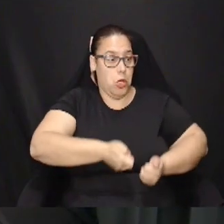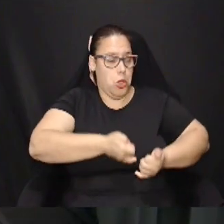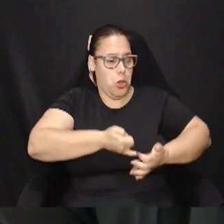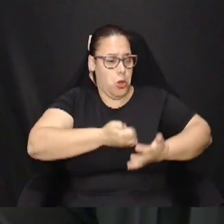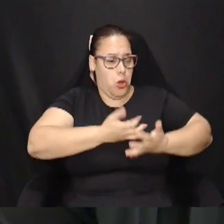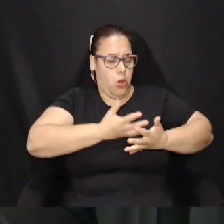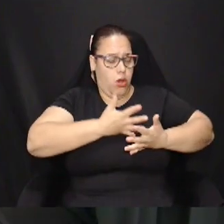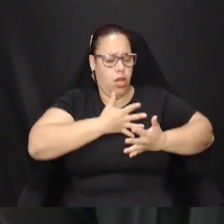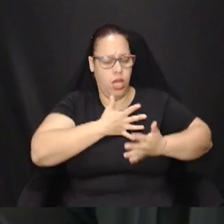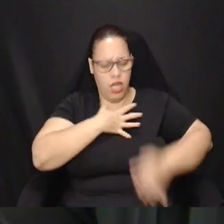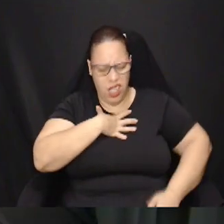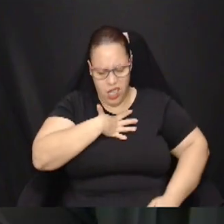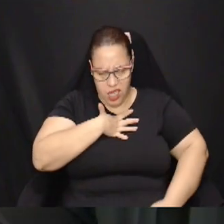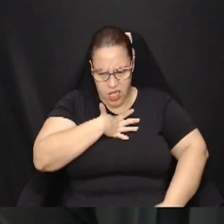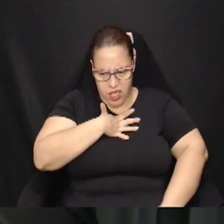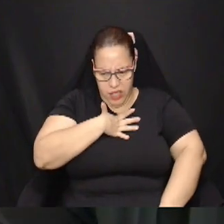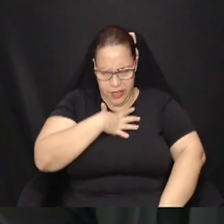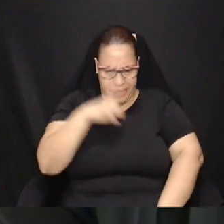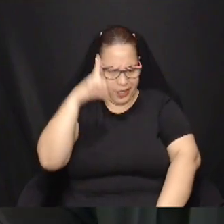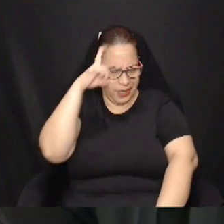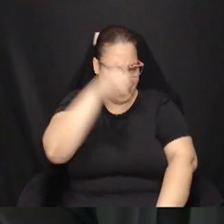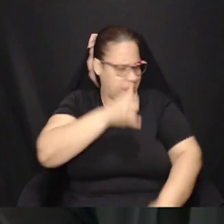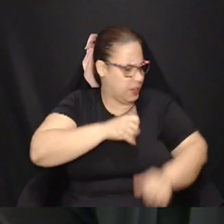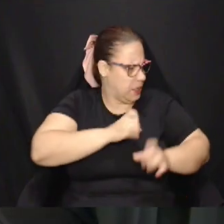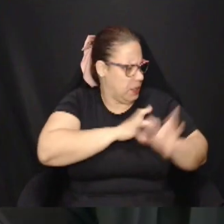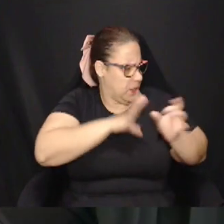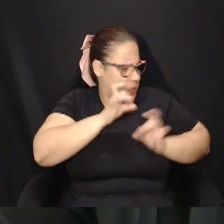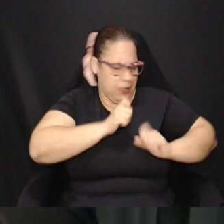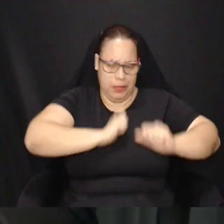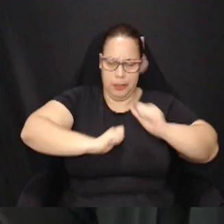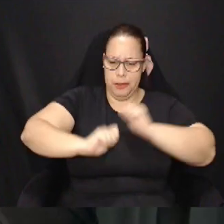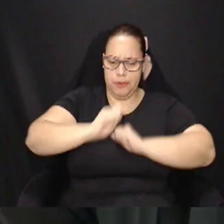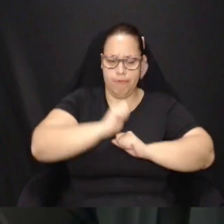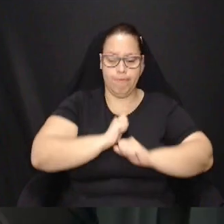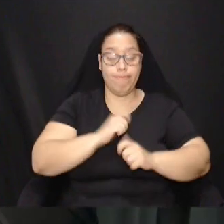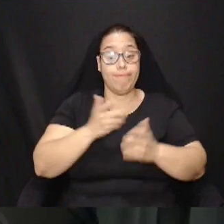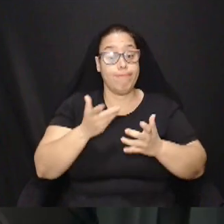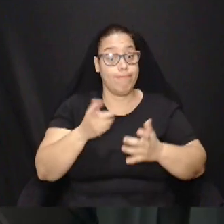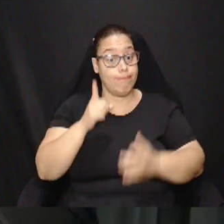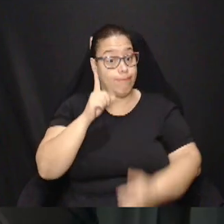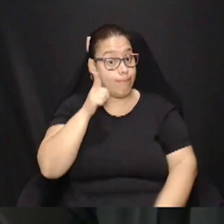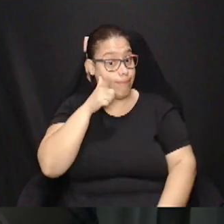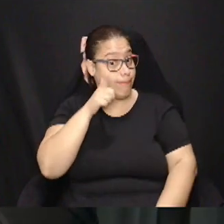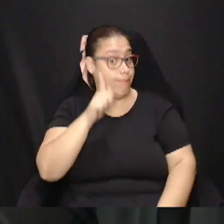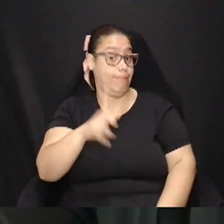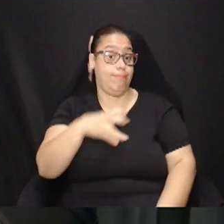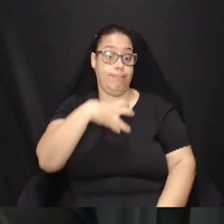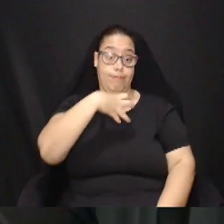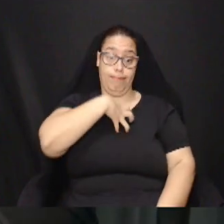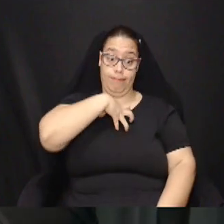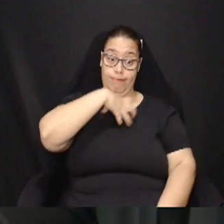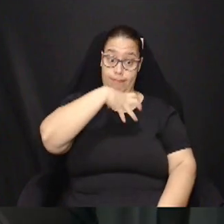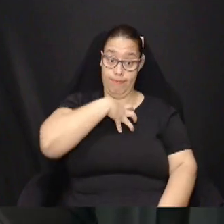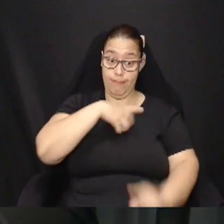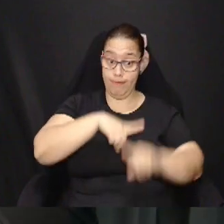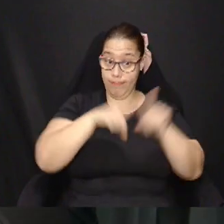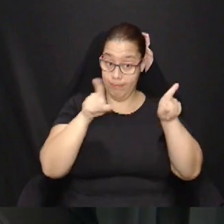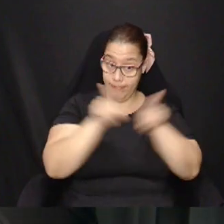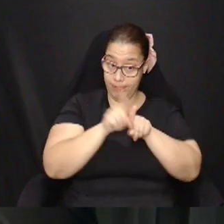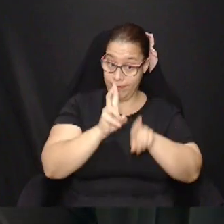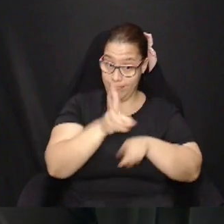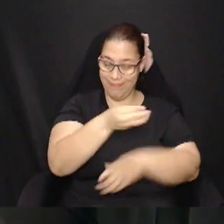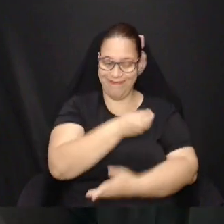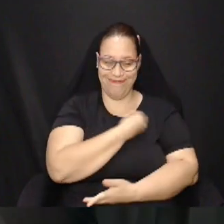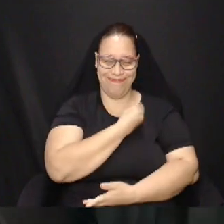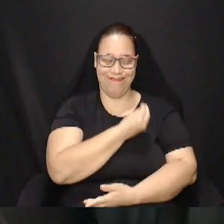todas essas angústias, medos, ansiedades, e encontre condições de lidar com essas emoções, mas de também continuar vivendo, porque a vida também